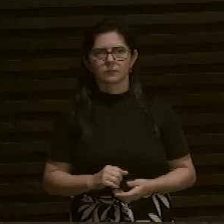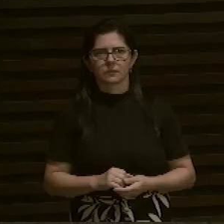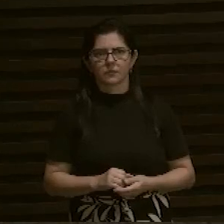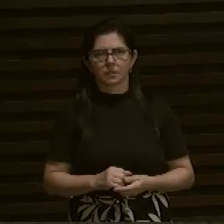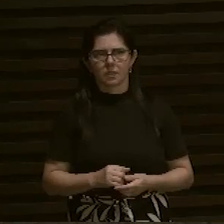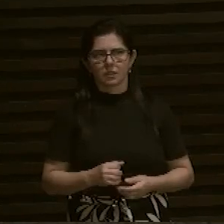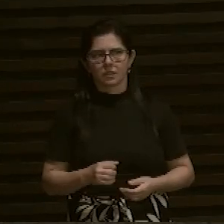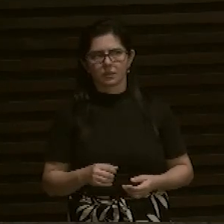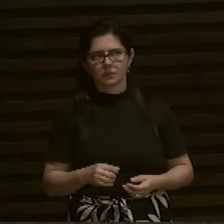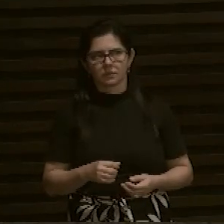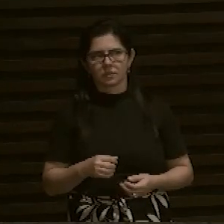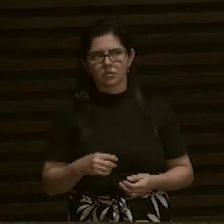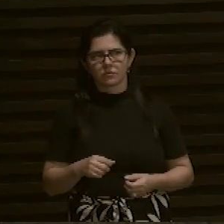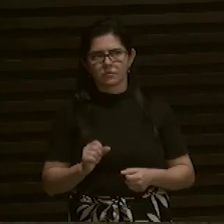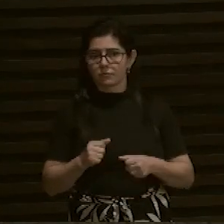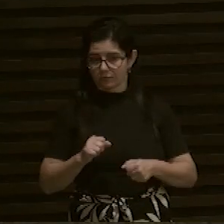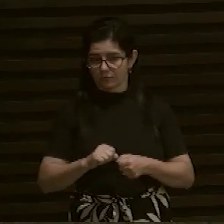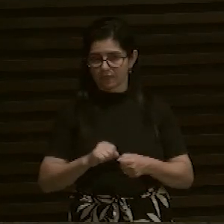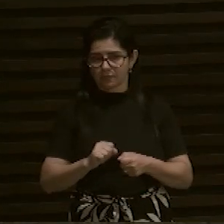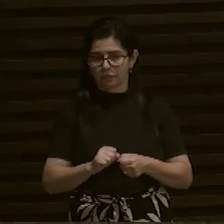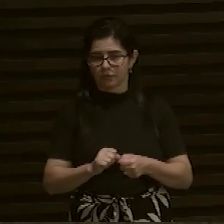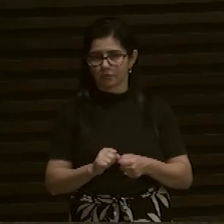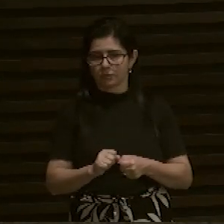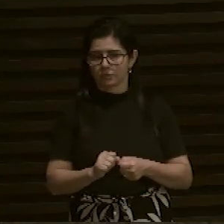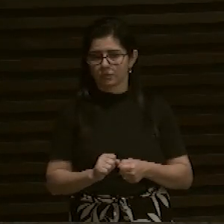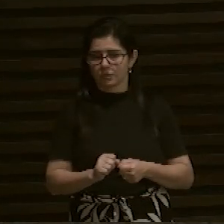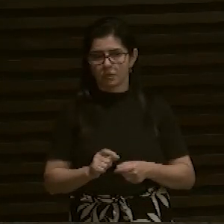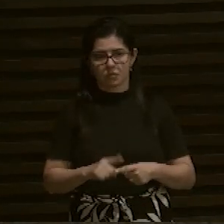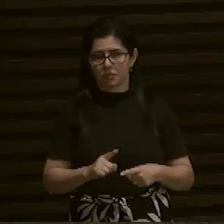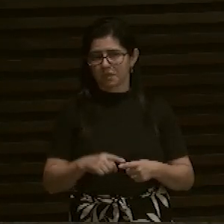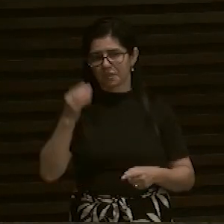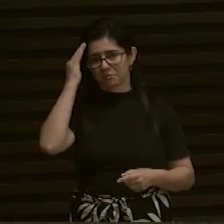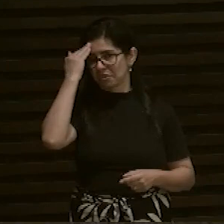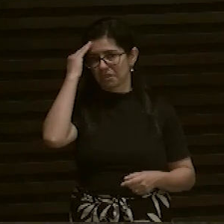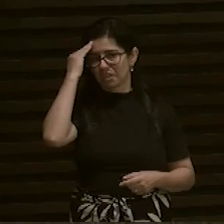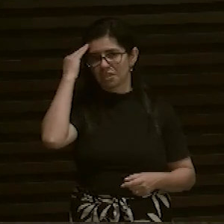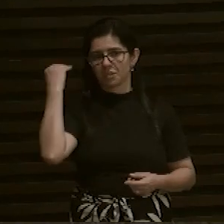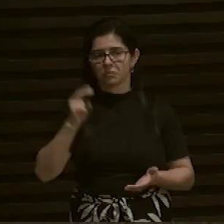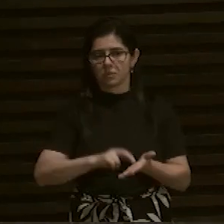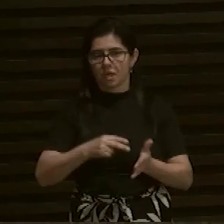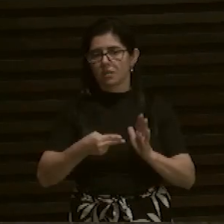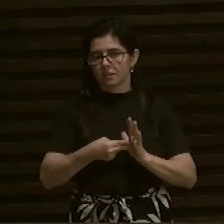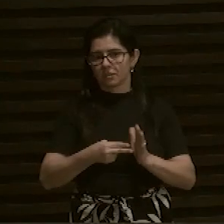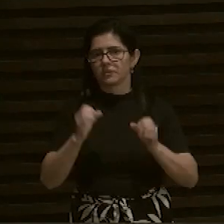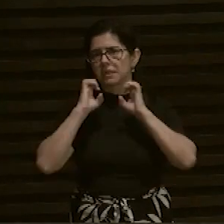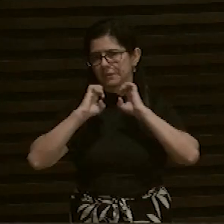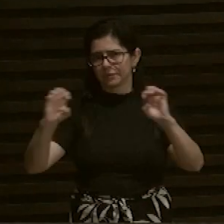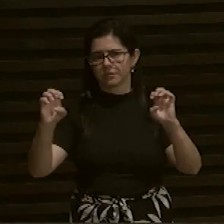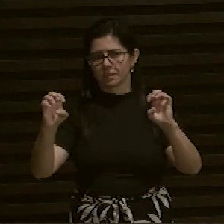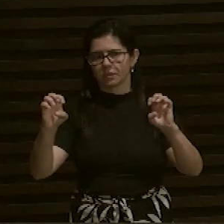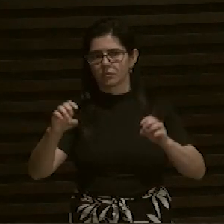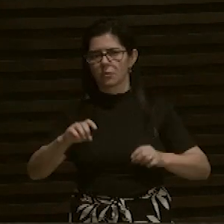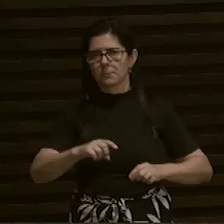assim: faziam isso, pois não haviam entendido a natureza do evangelho. Paulo diz: pois Cristo